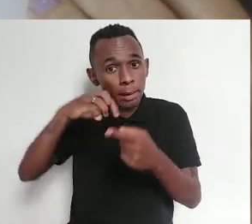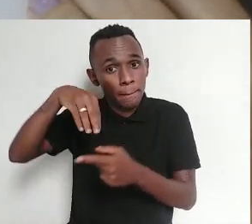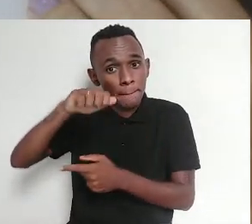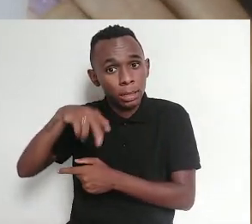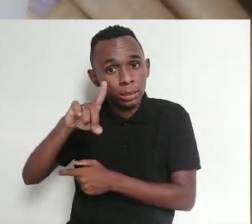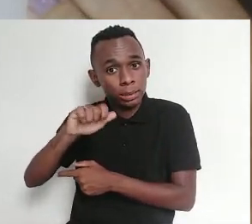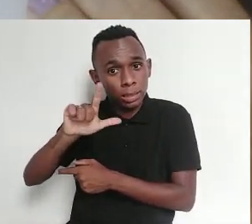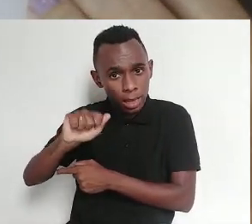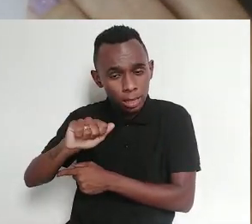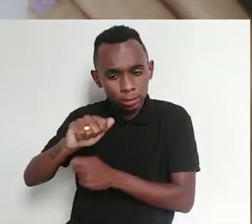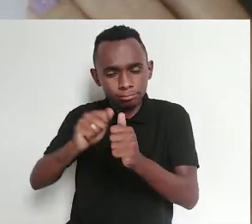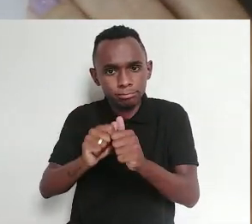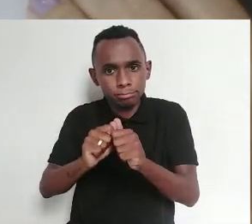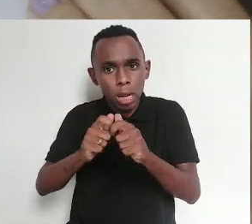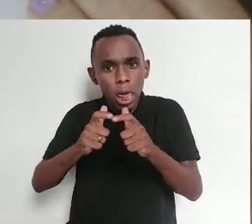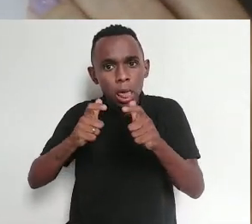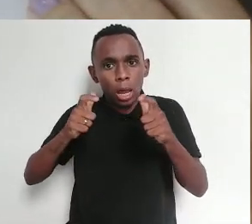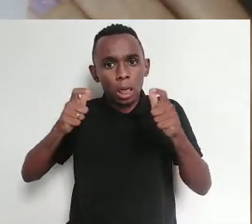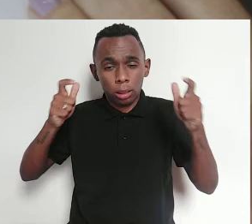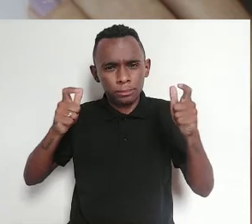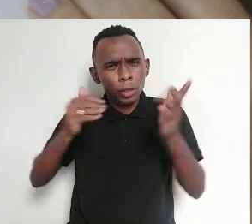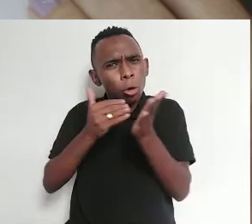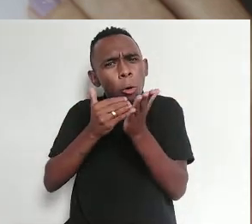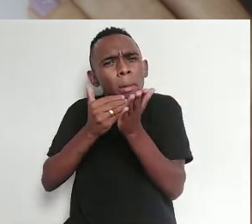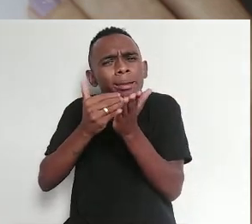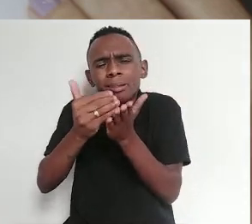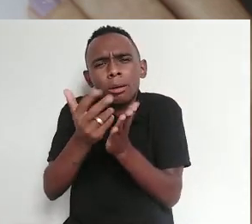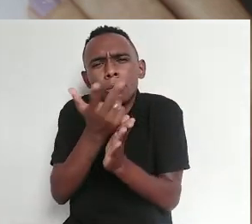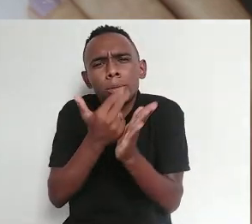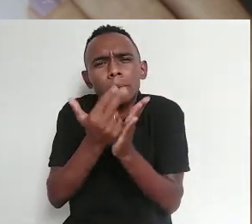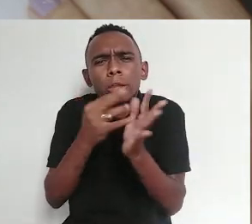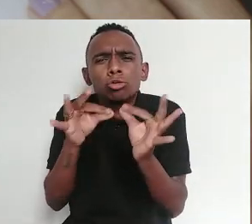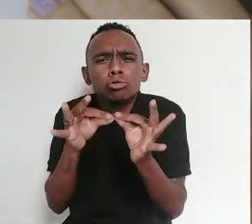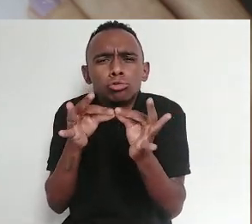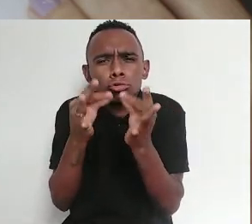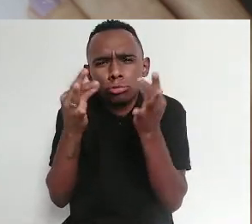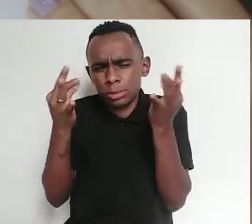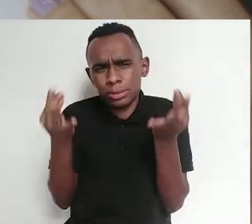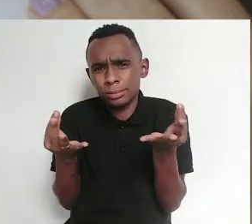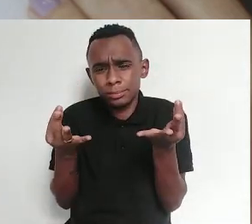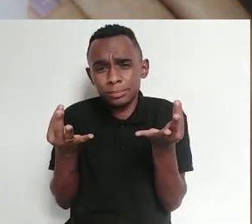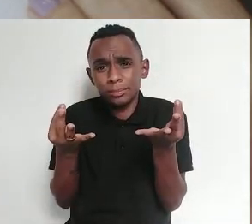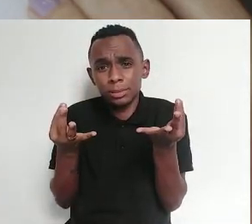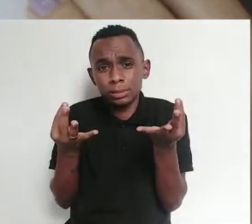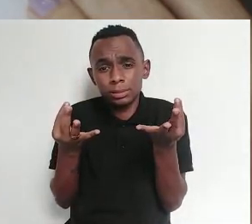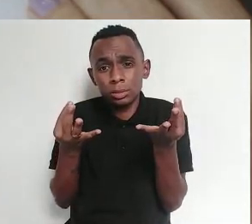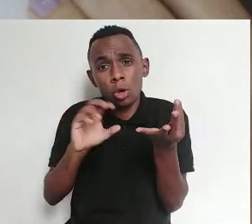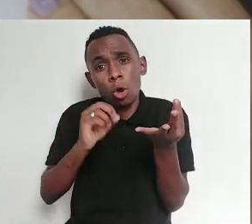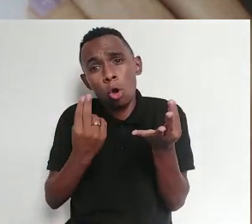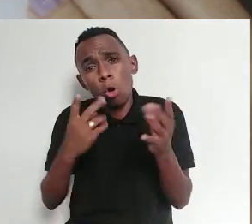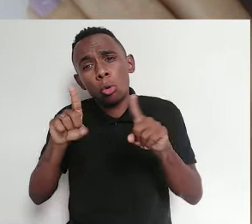expandindo. Então a gente pode começar com um desenho simples, como um espiral ou